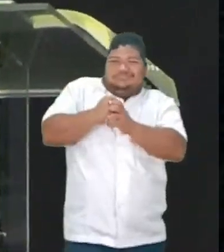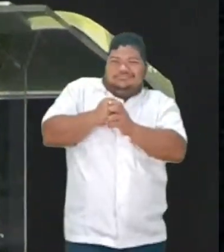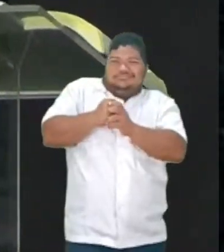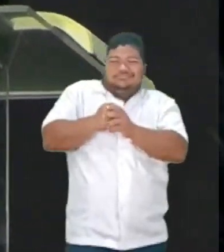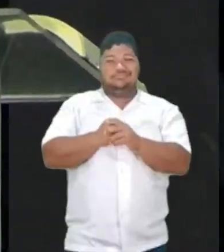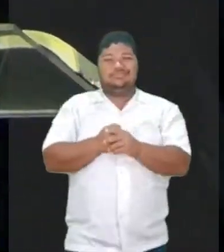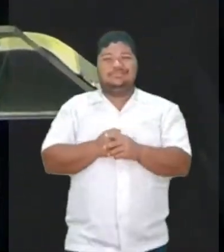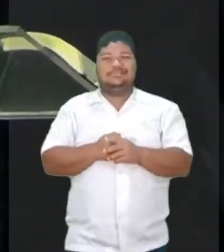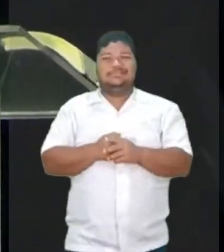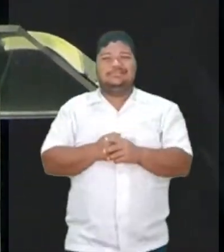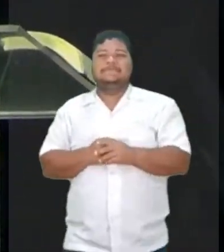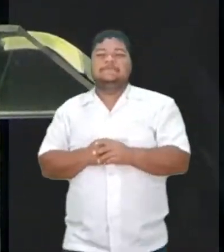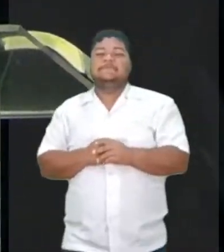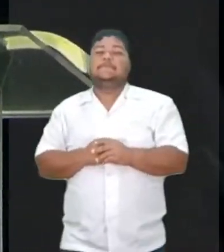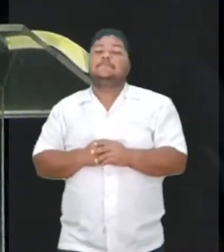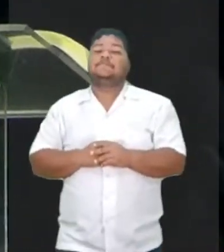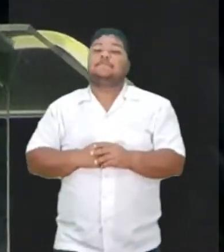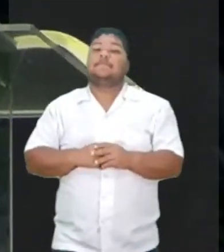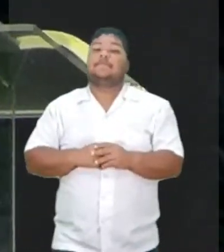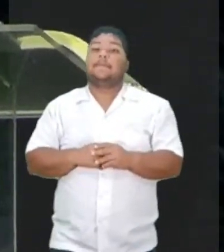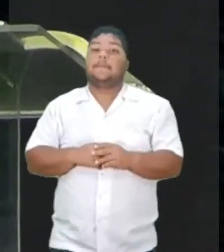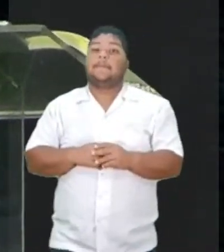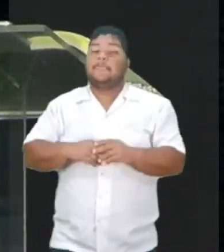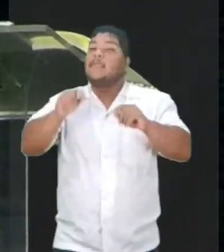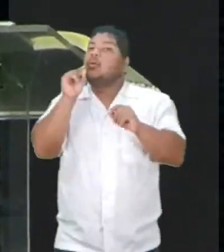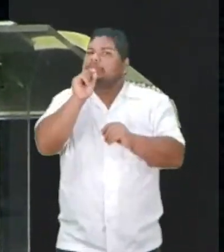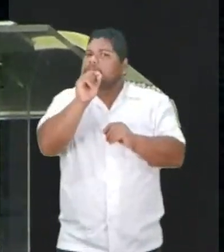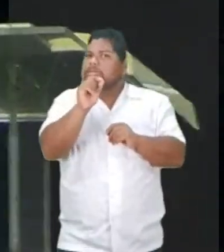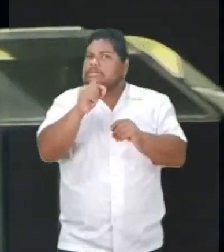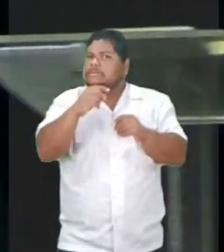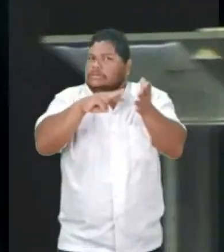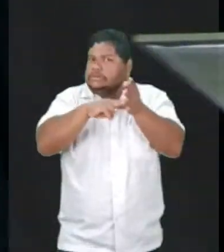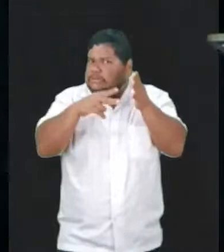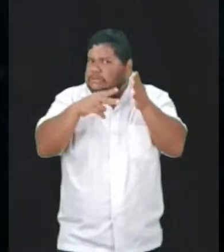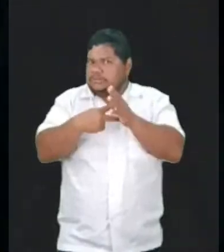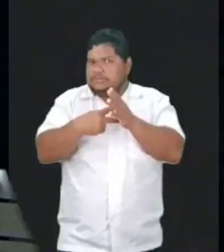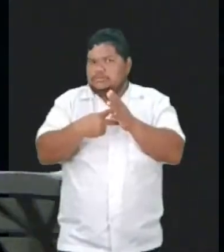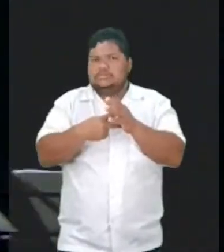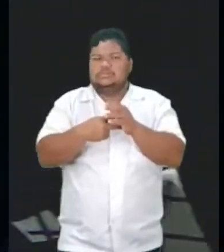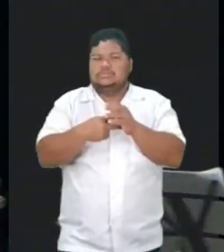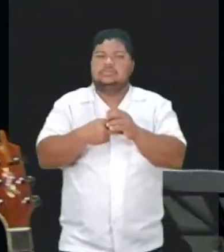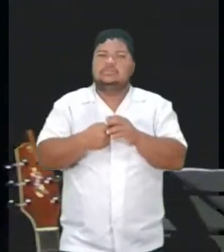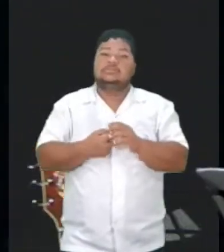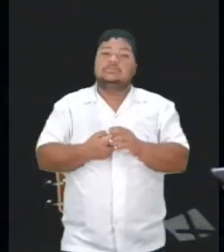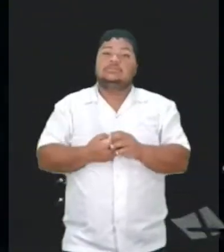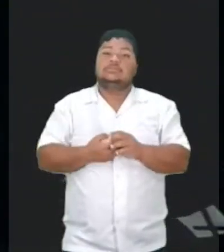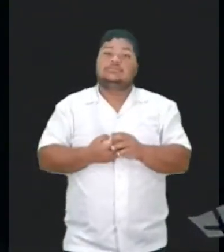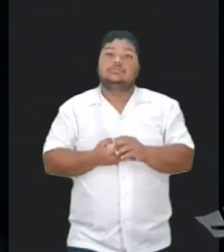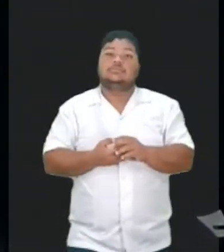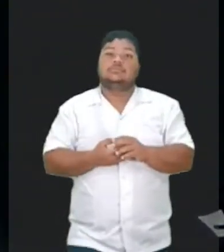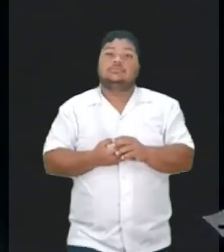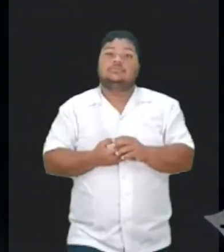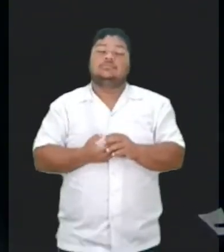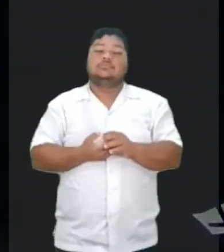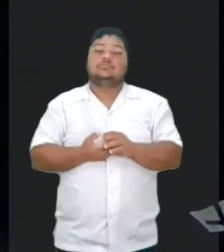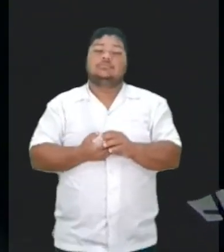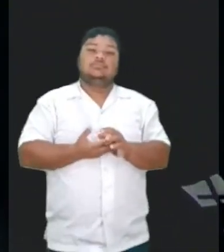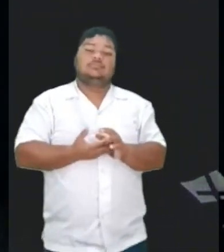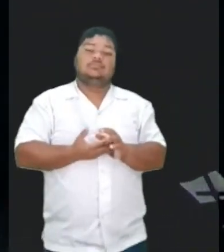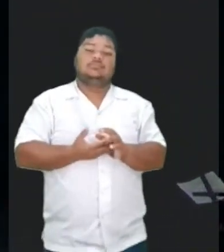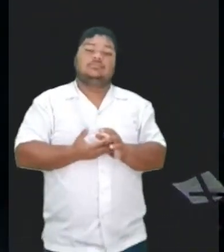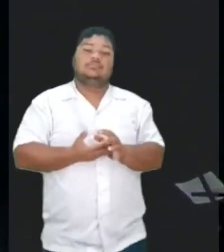nessa regressão, o que é a regressão genética? E olha só olha o que é importante que você compreenda a respeito da